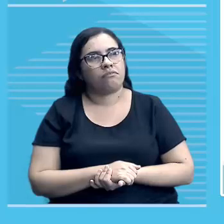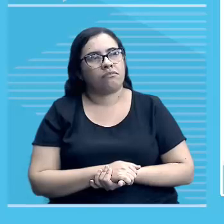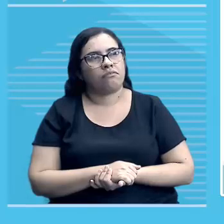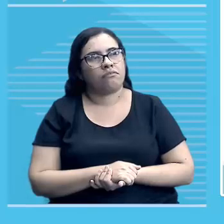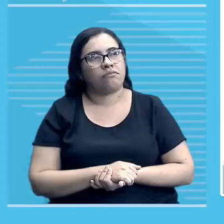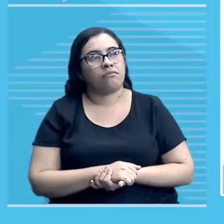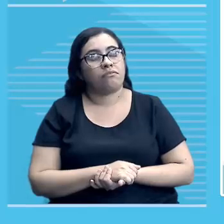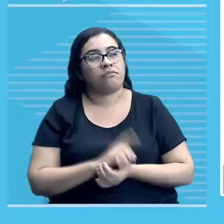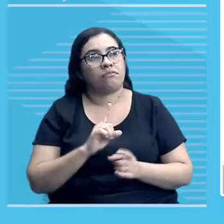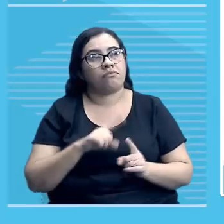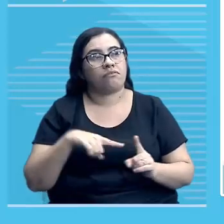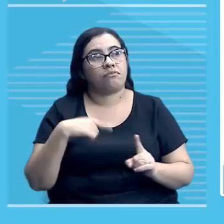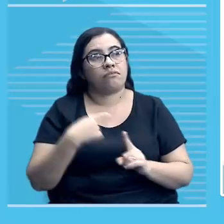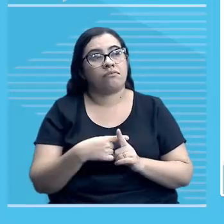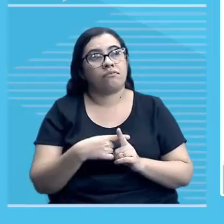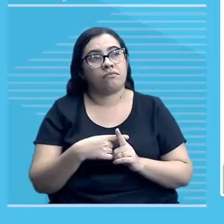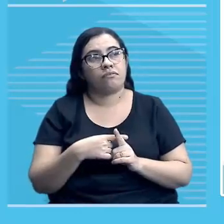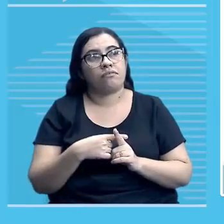mais